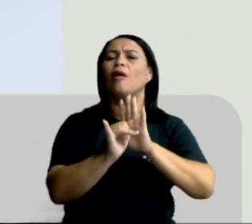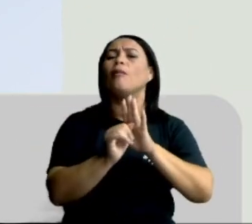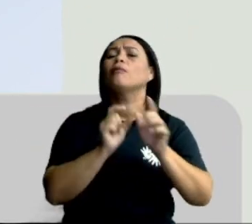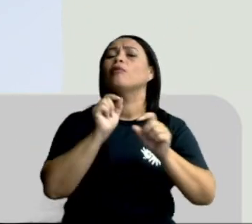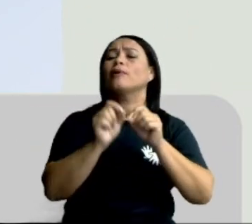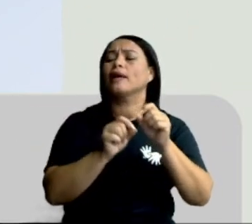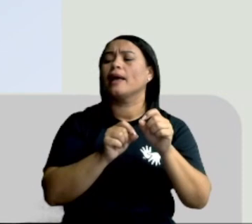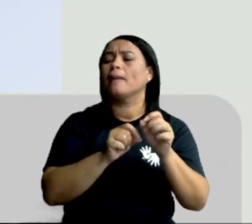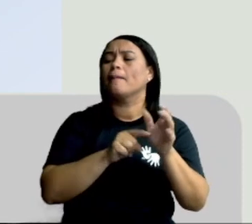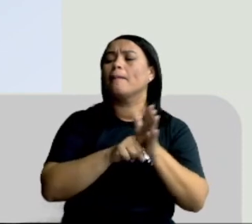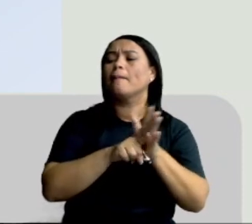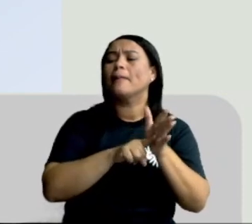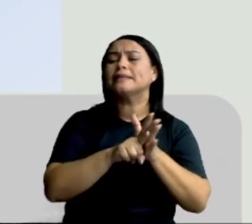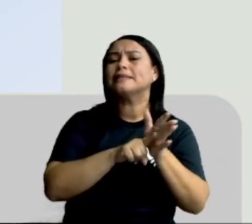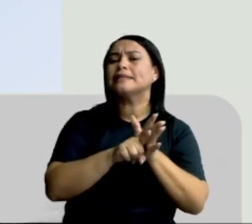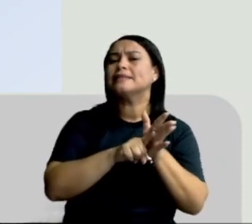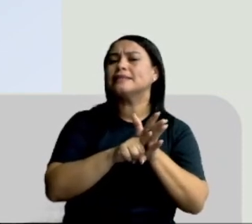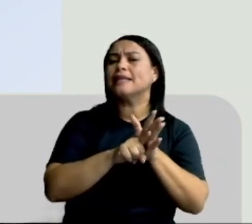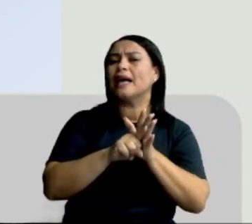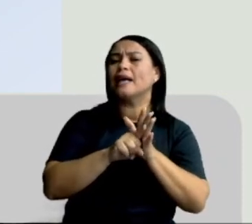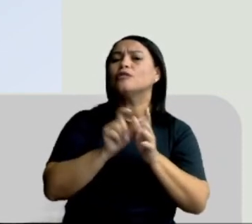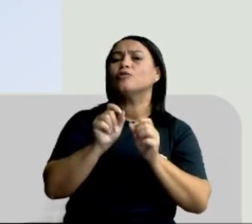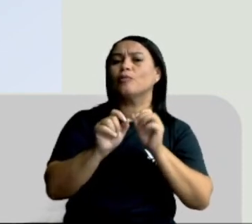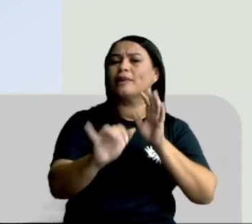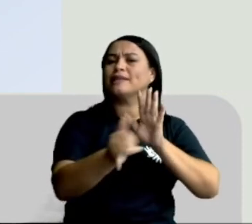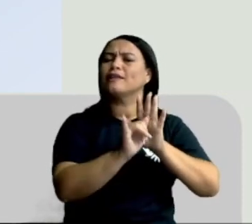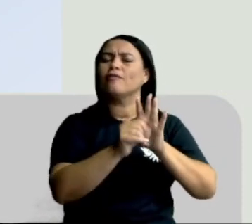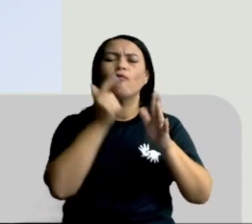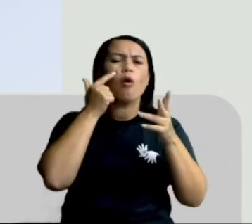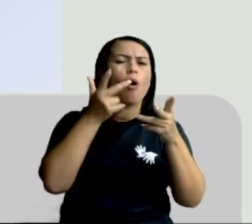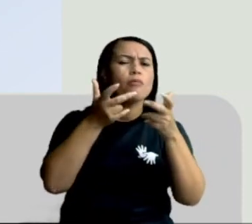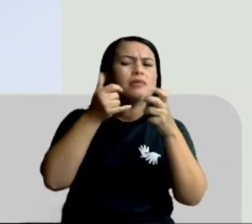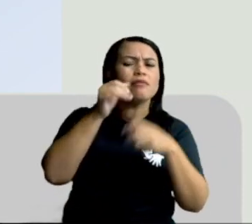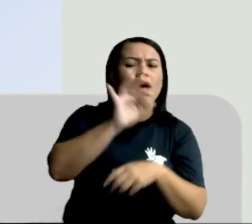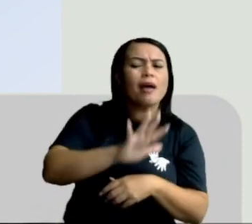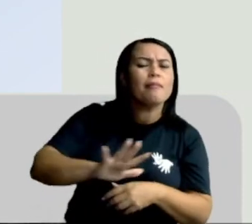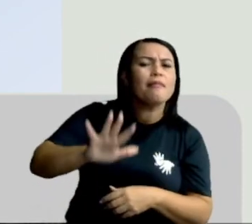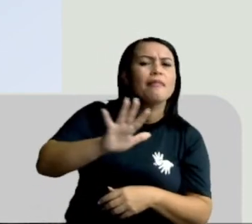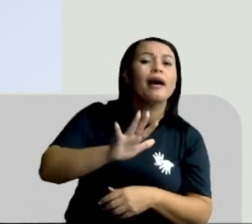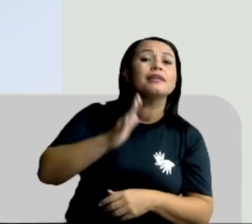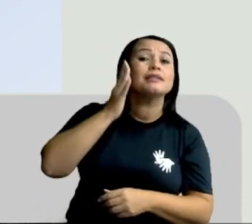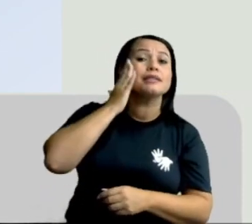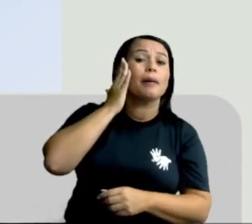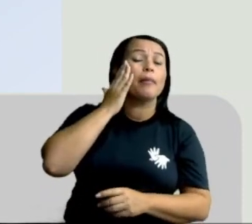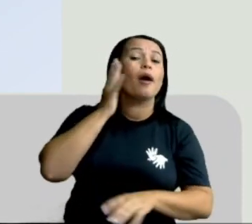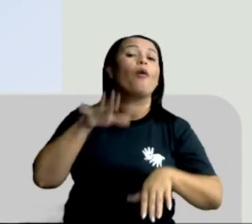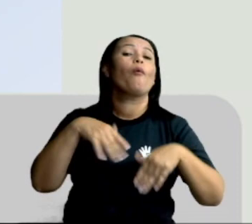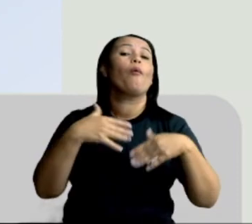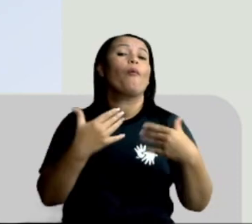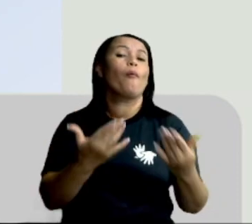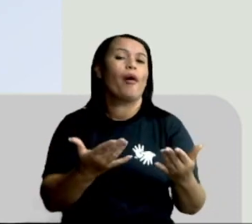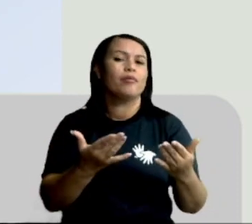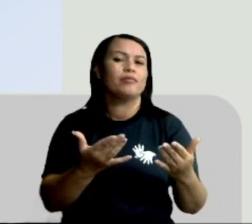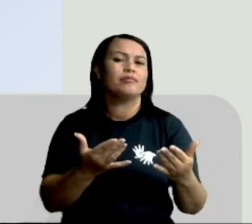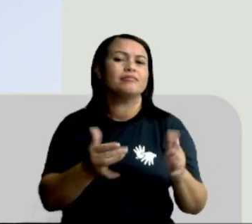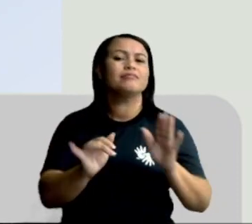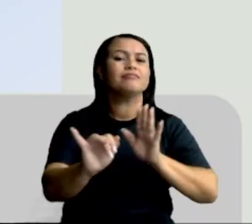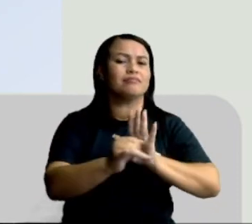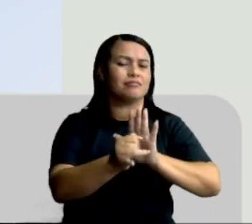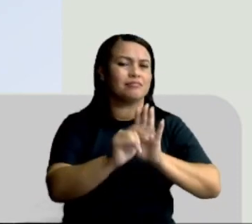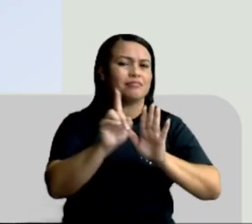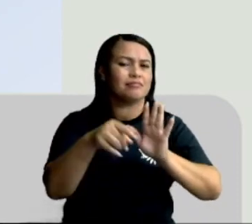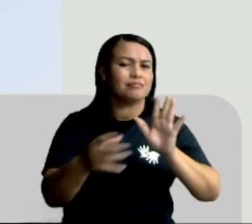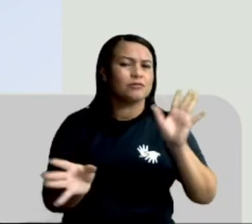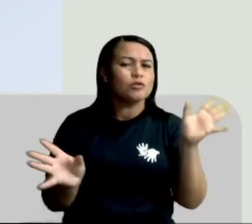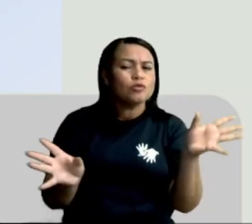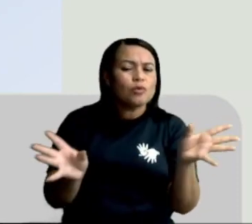pesquisar sobre o que é essa fábula. Você vai observar a figura e descobrir qual é a fábula. Faz um resumo para